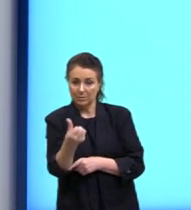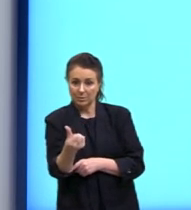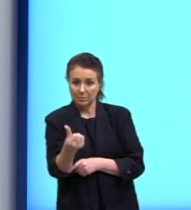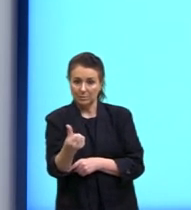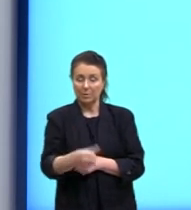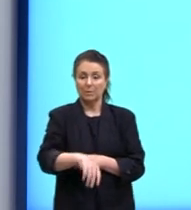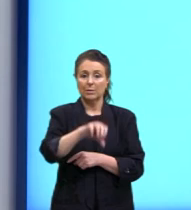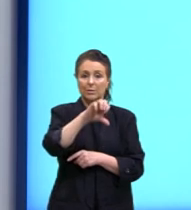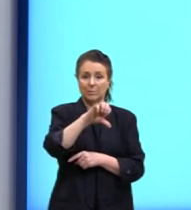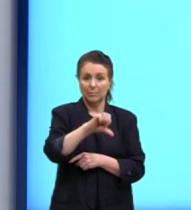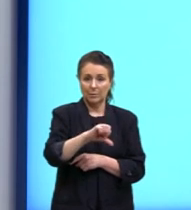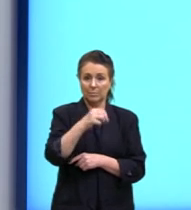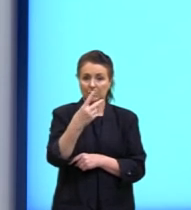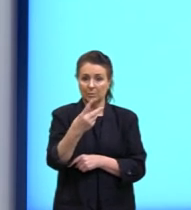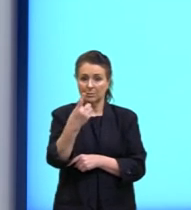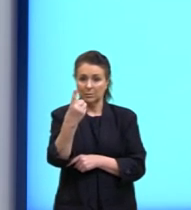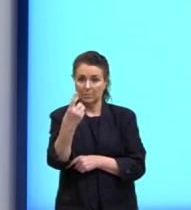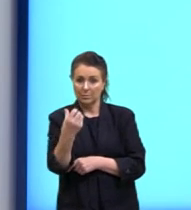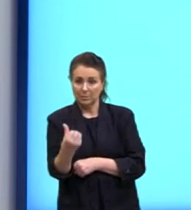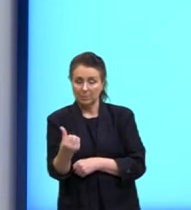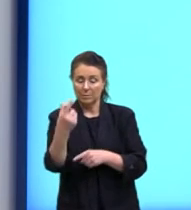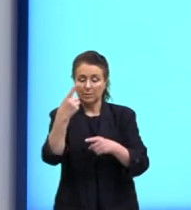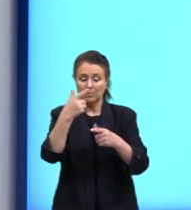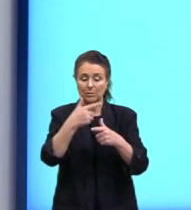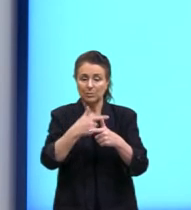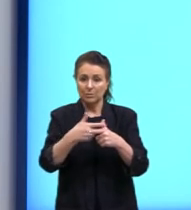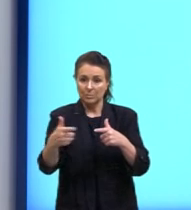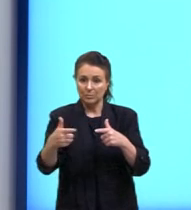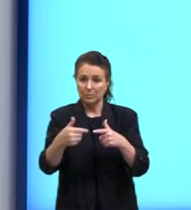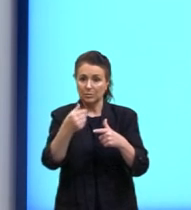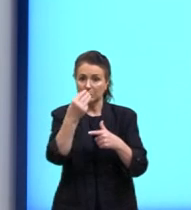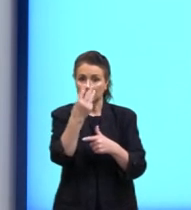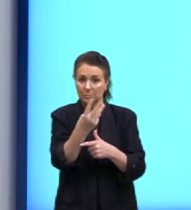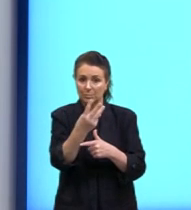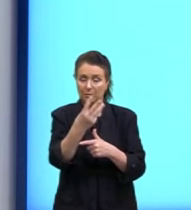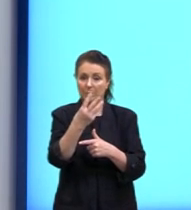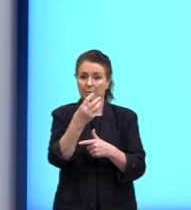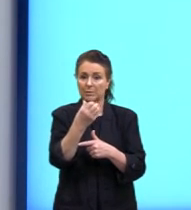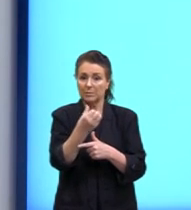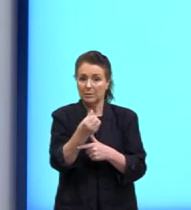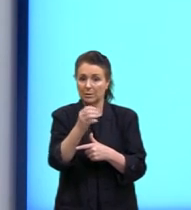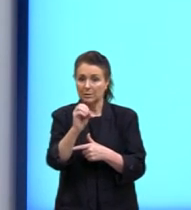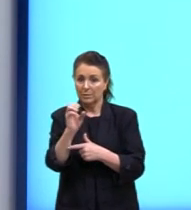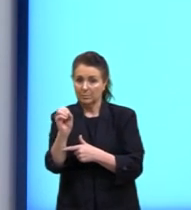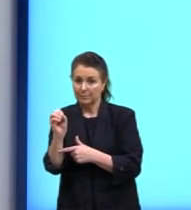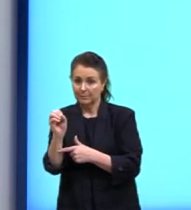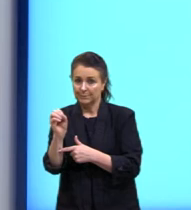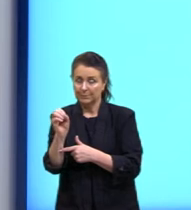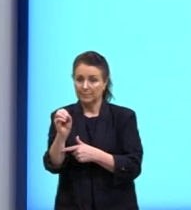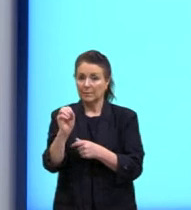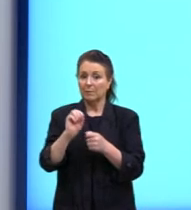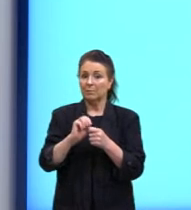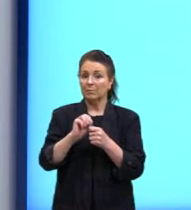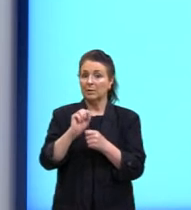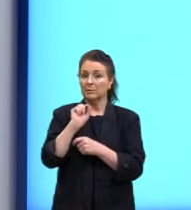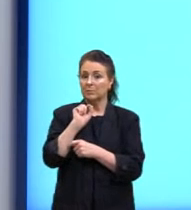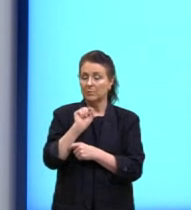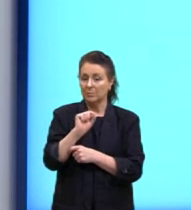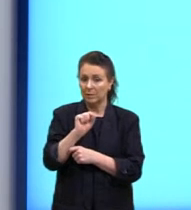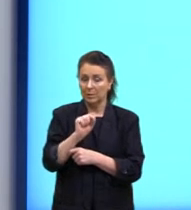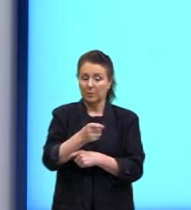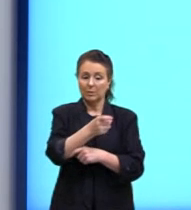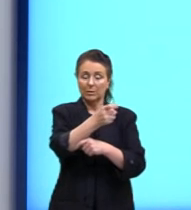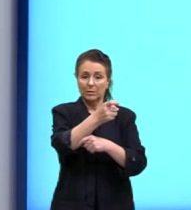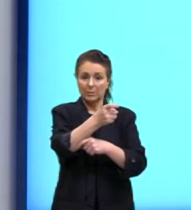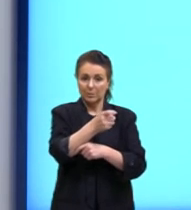a 9.216 dividido por 3600 então nós podemos dizer que o X